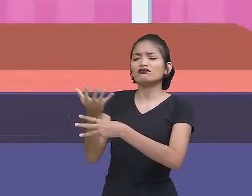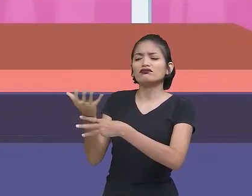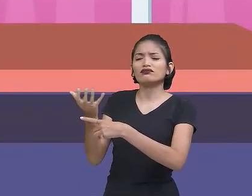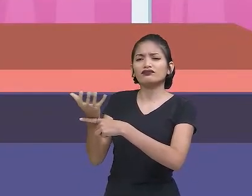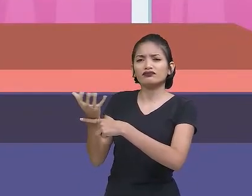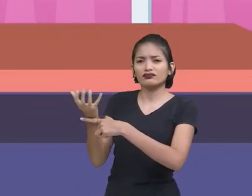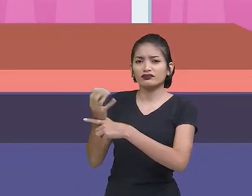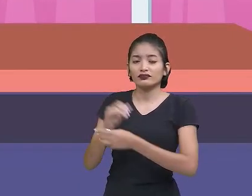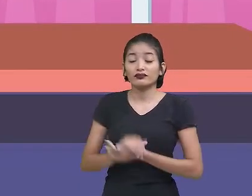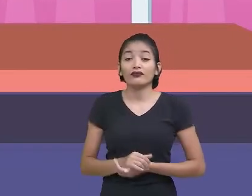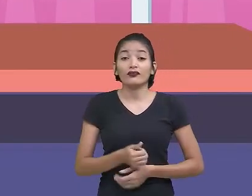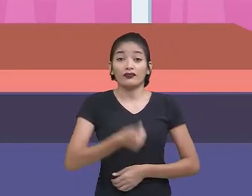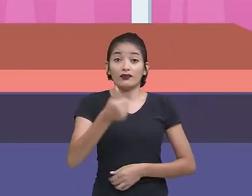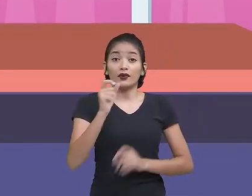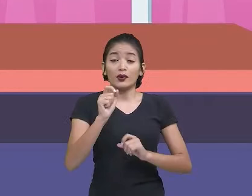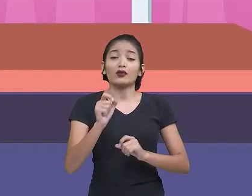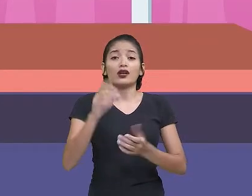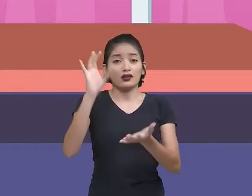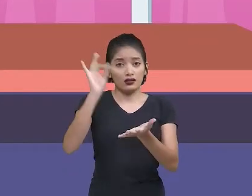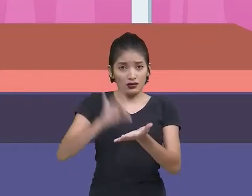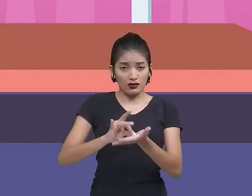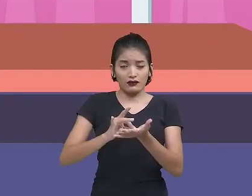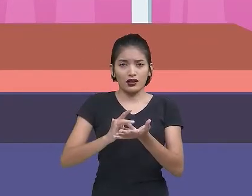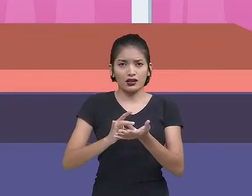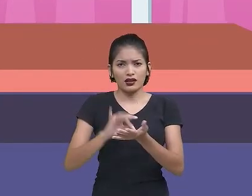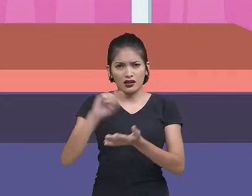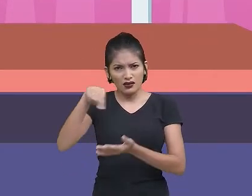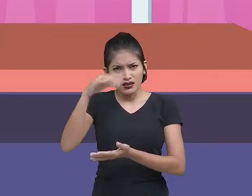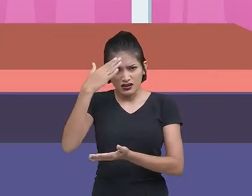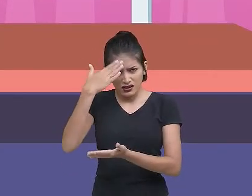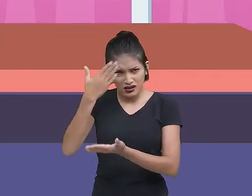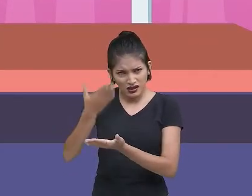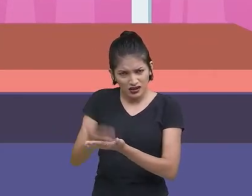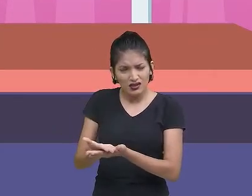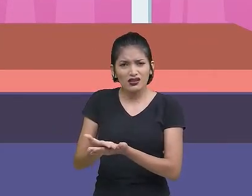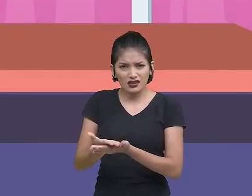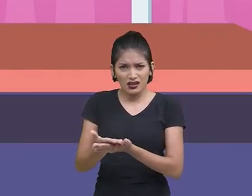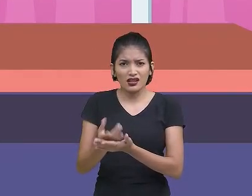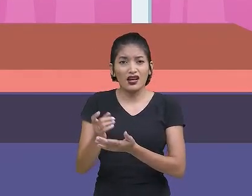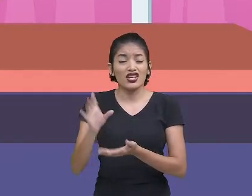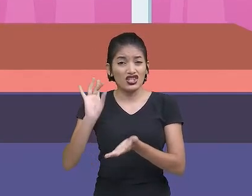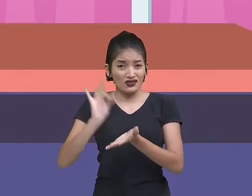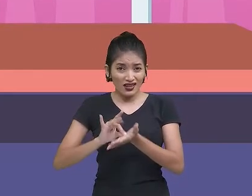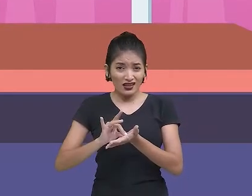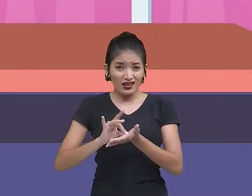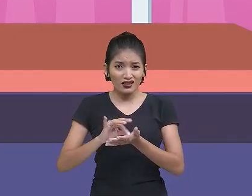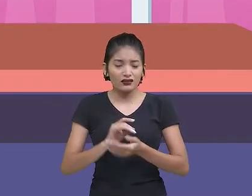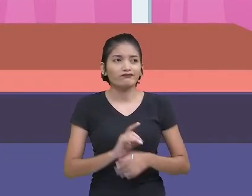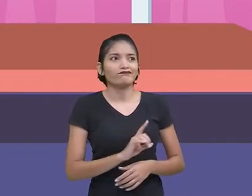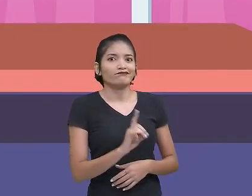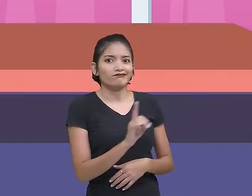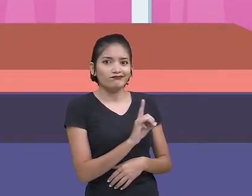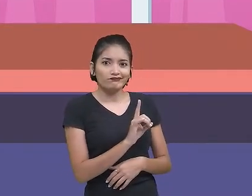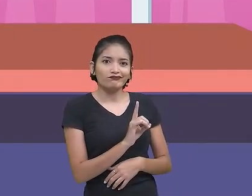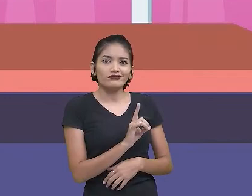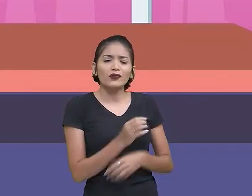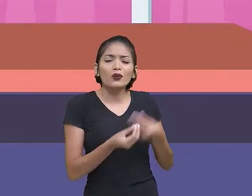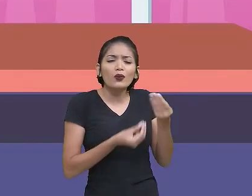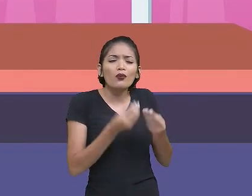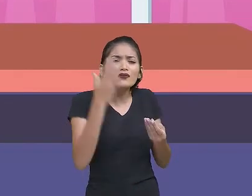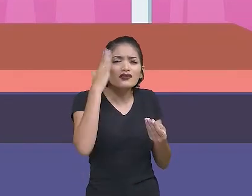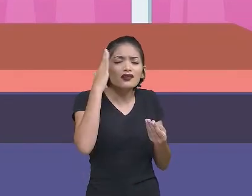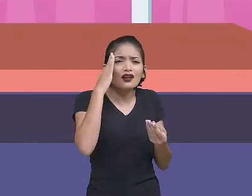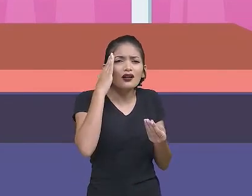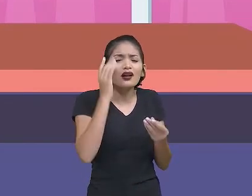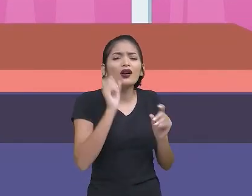A primeira é a da verdade. Tem certeza que esse fato é absolutamente verdadeiro? Não, como posso? O